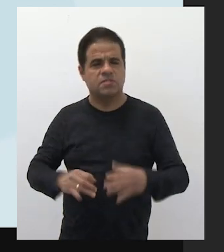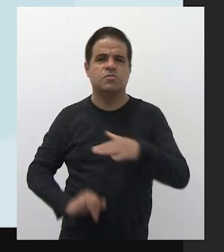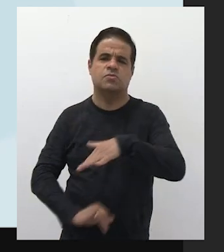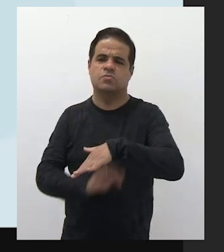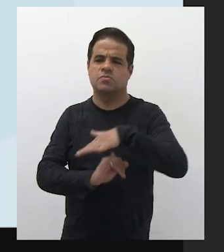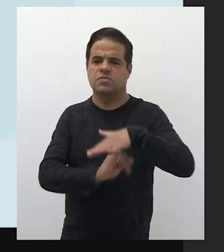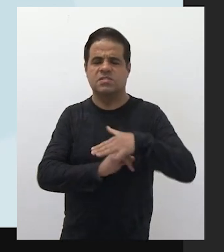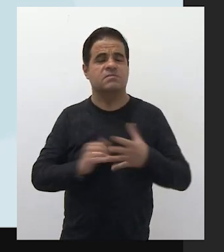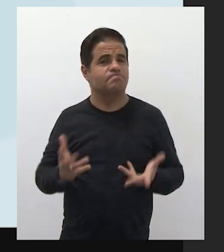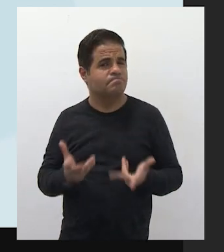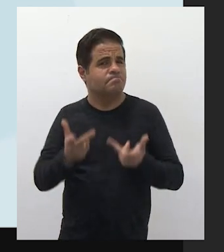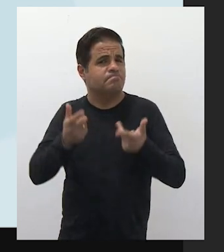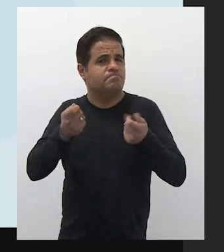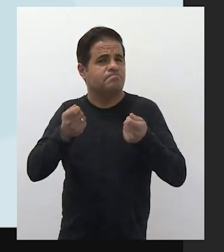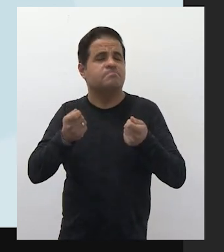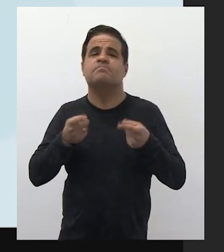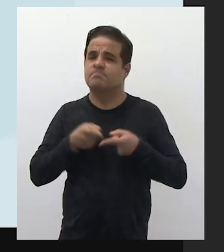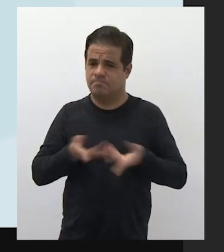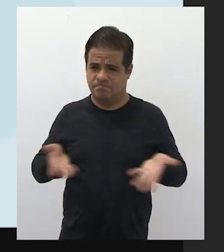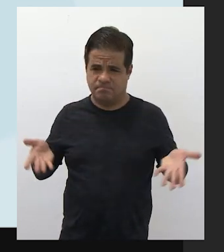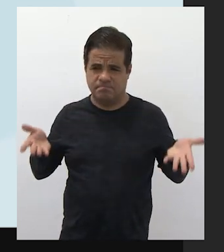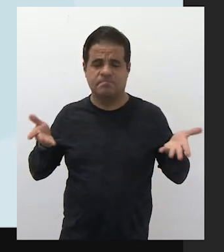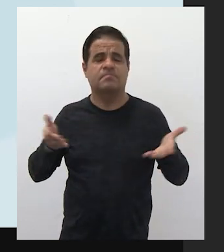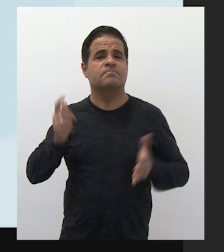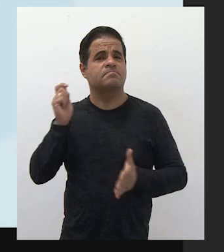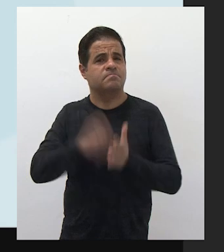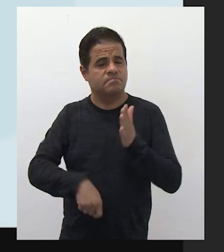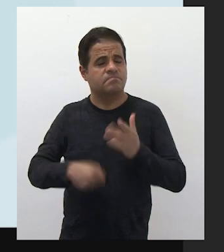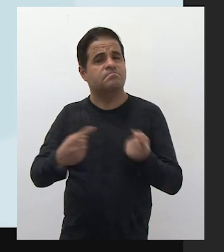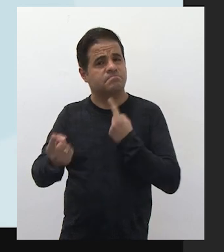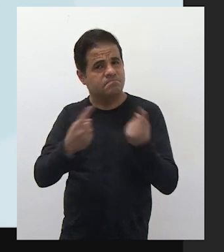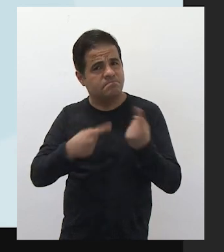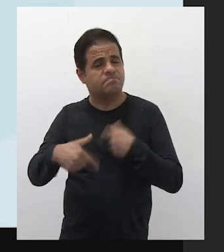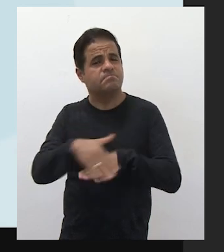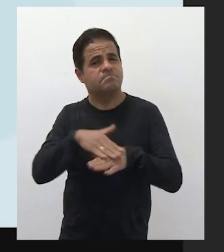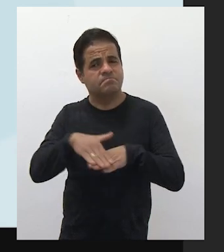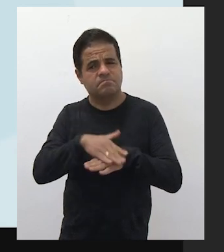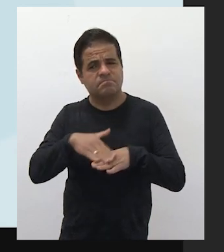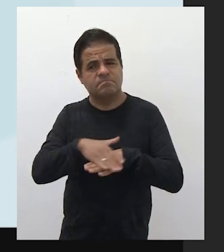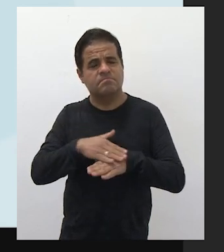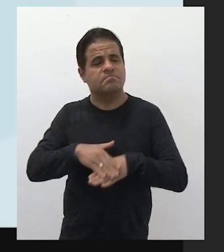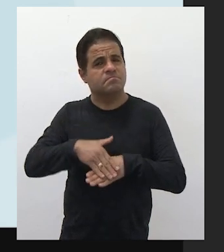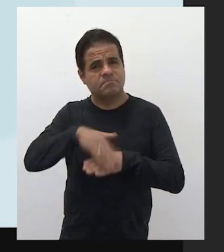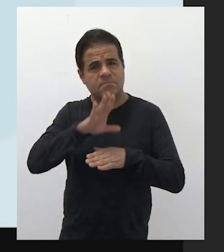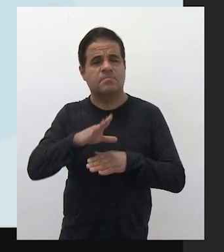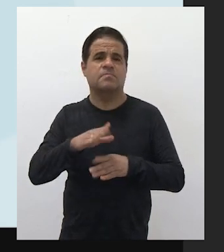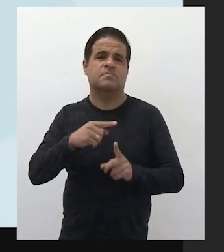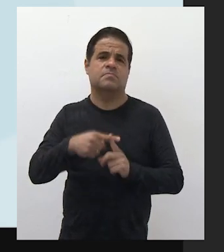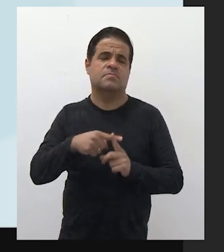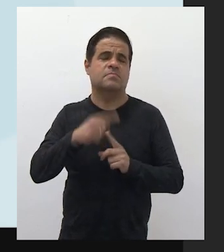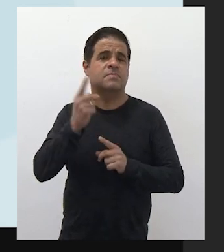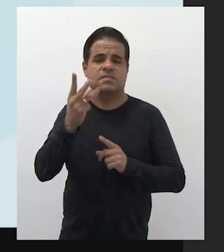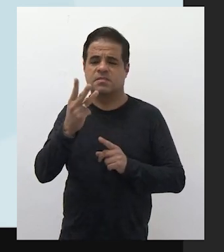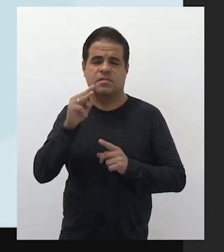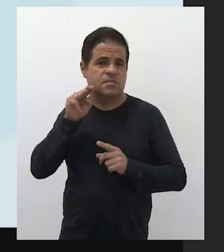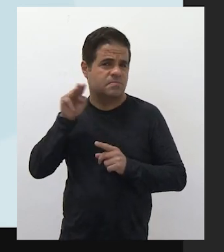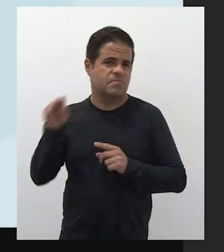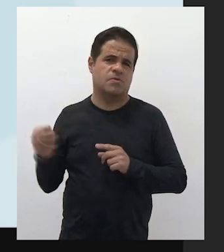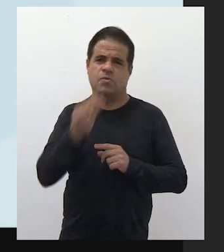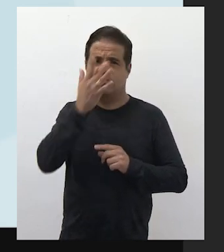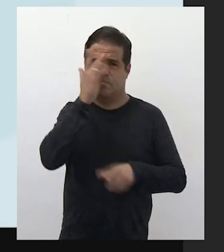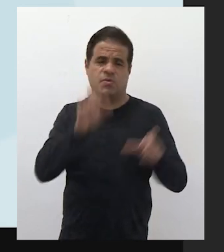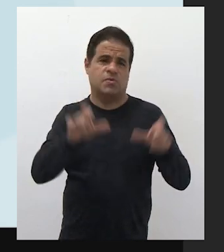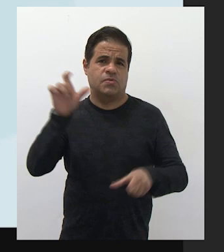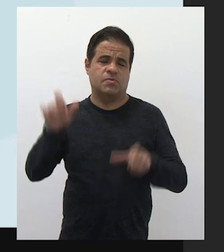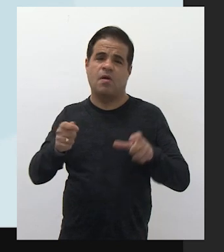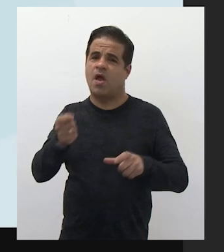instituições eficazes. Aqui entra o registro civil que a gente conversou, mais de quase 3 milhões de pessoas